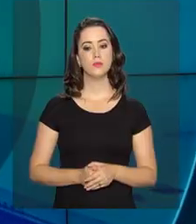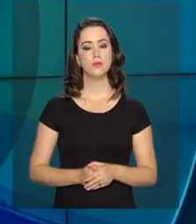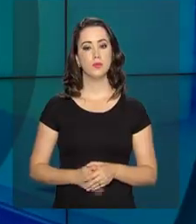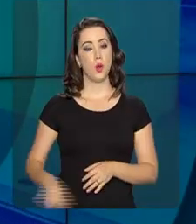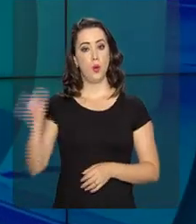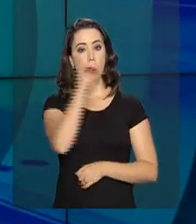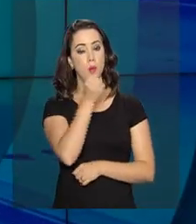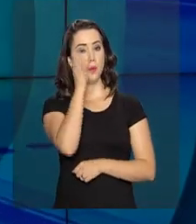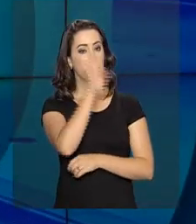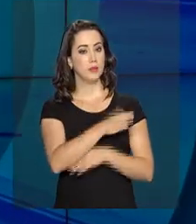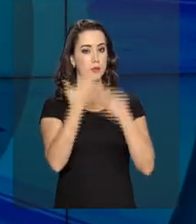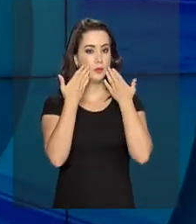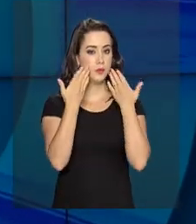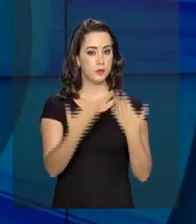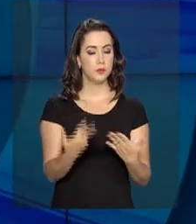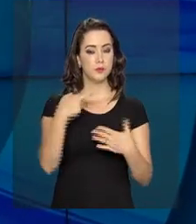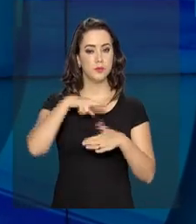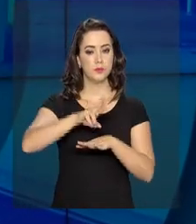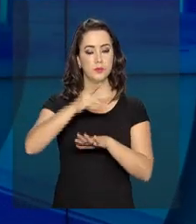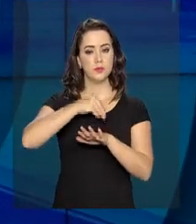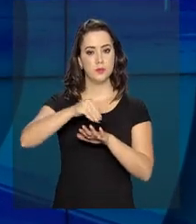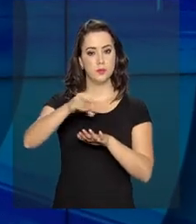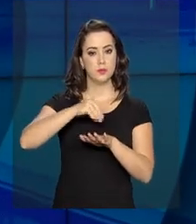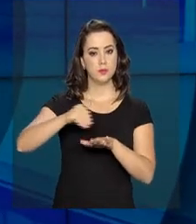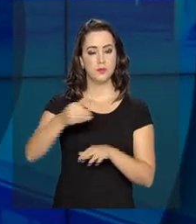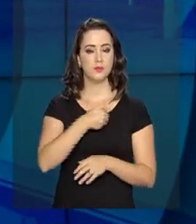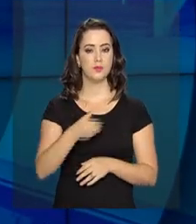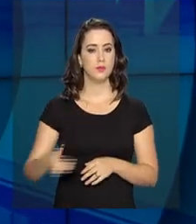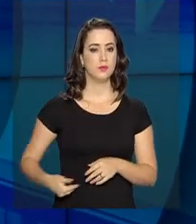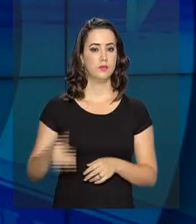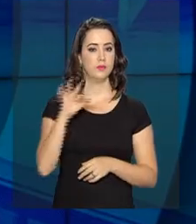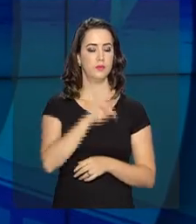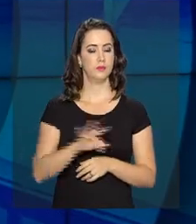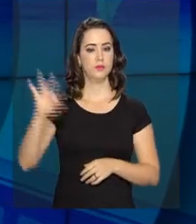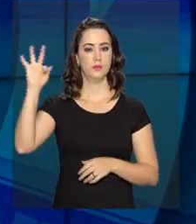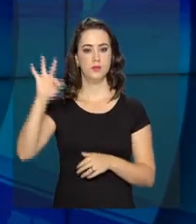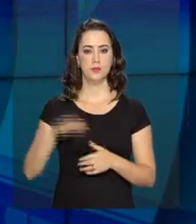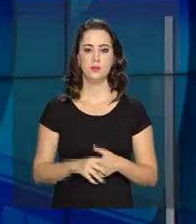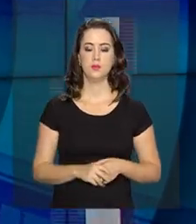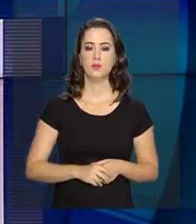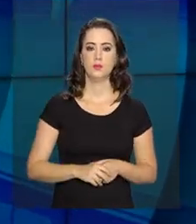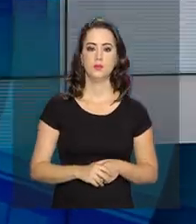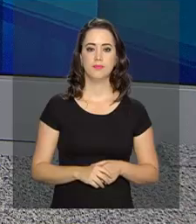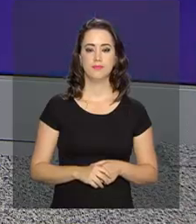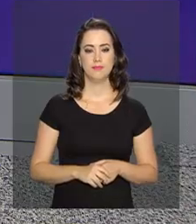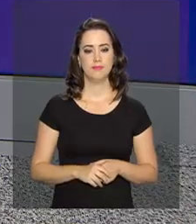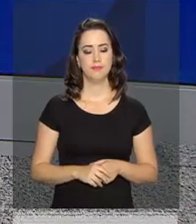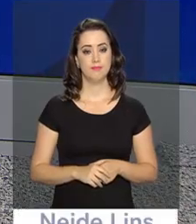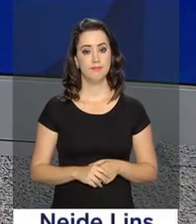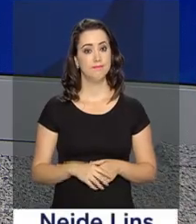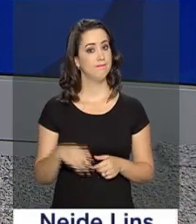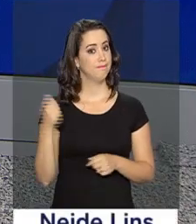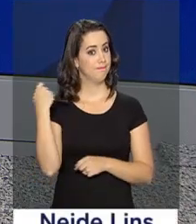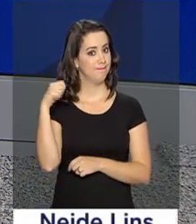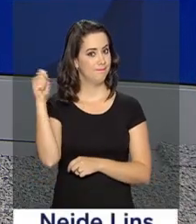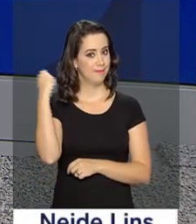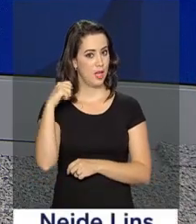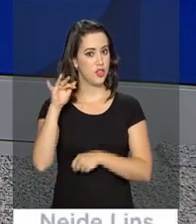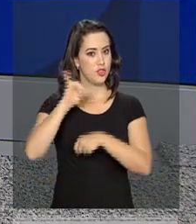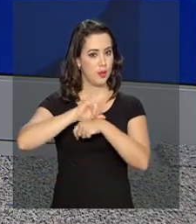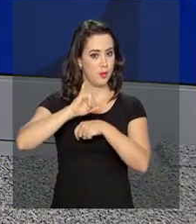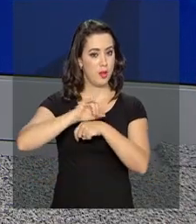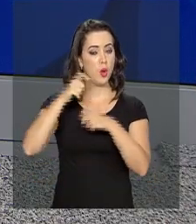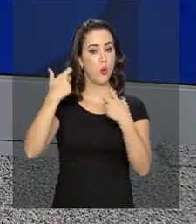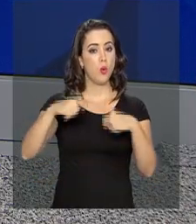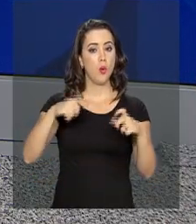Olá, boa tarde. No ar, mais uma edição do Repórter NBR com as notícias do governo federal. Buenos Aires, na